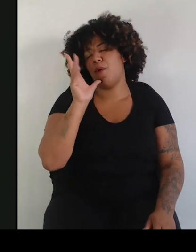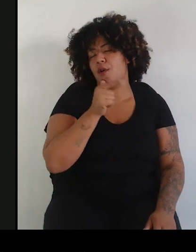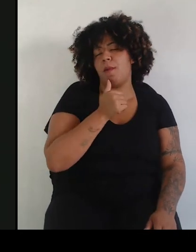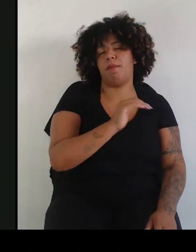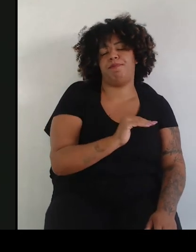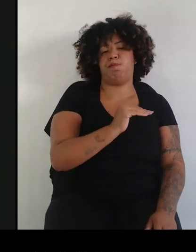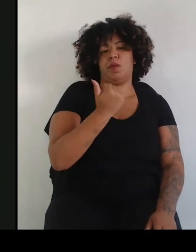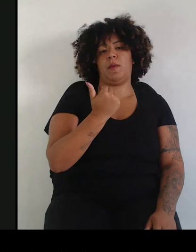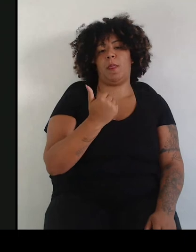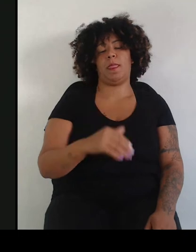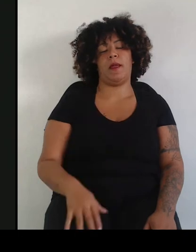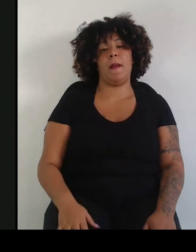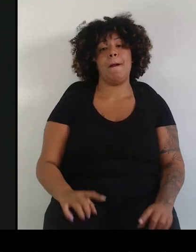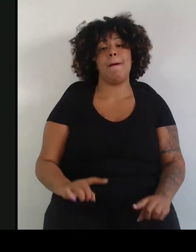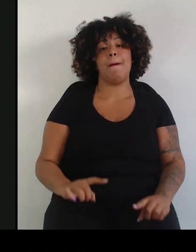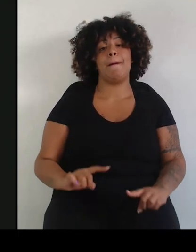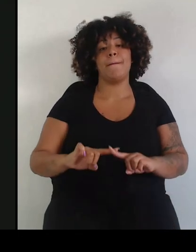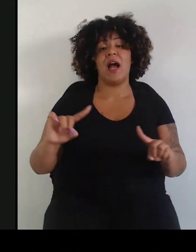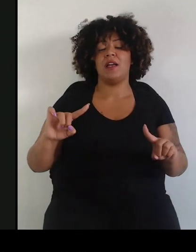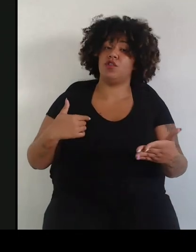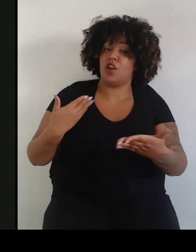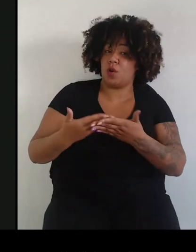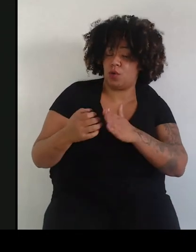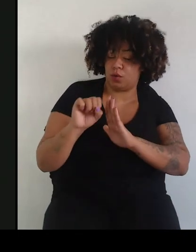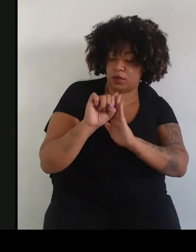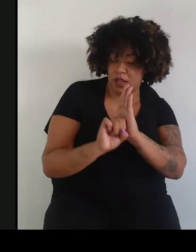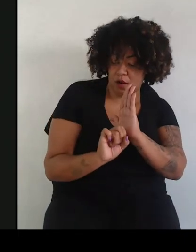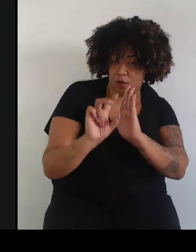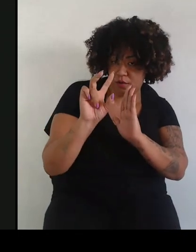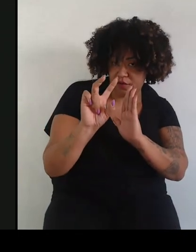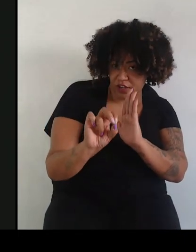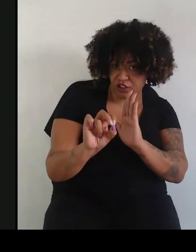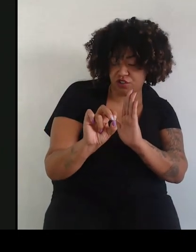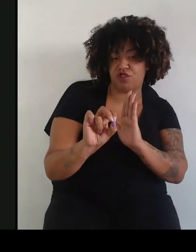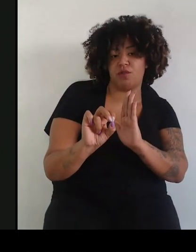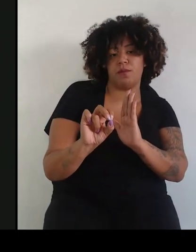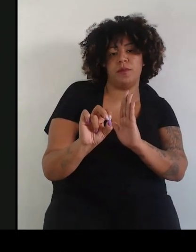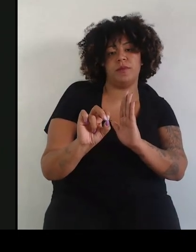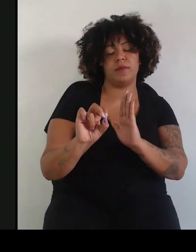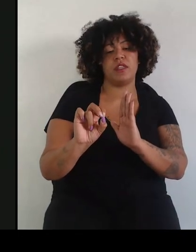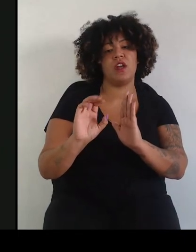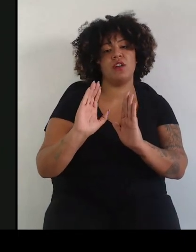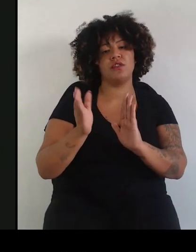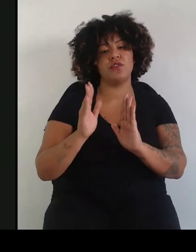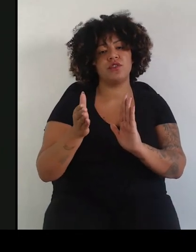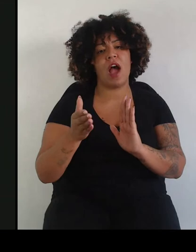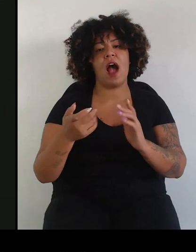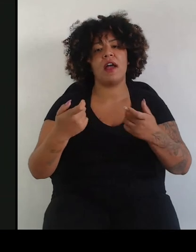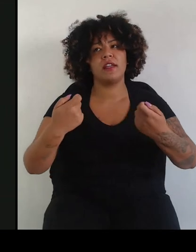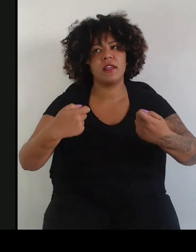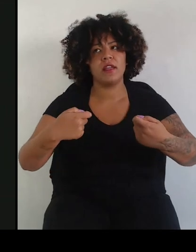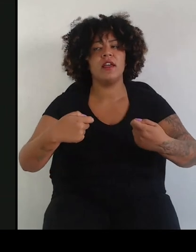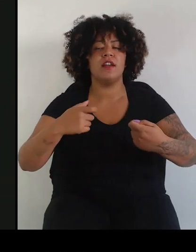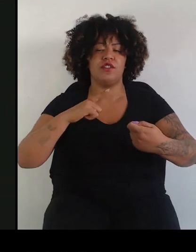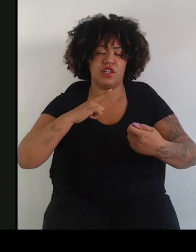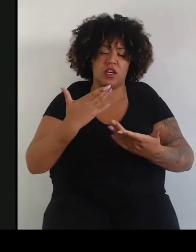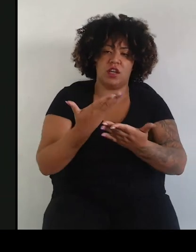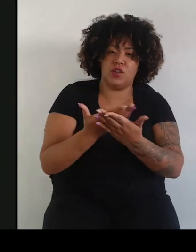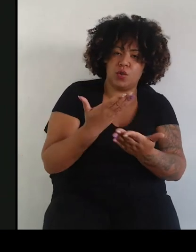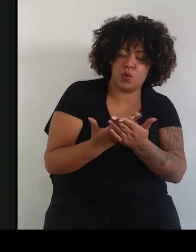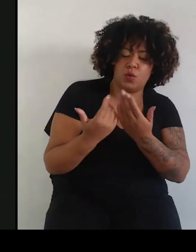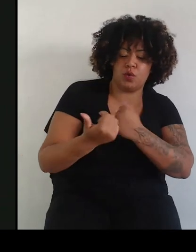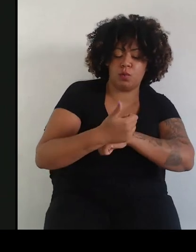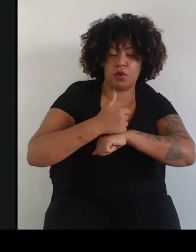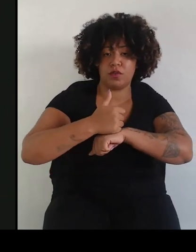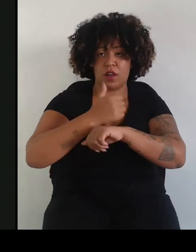no século 20 já emergida a noção de psicologia da